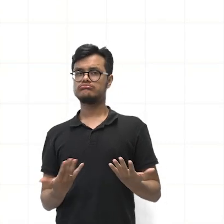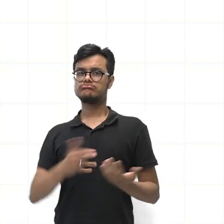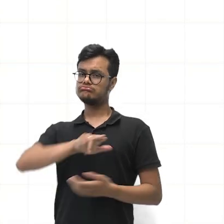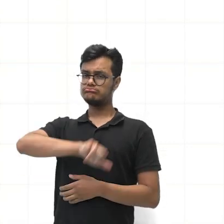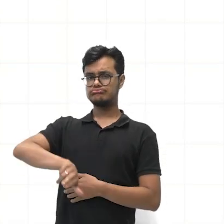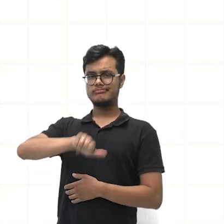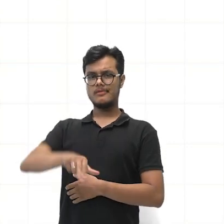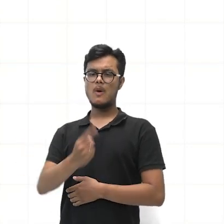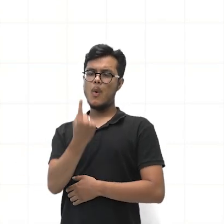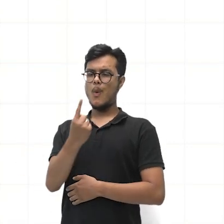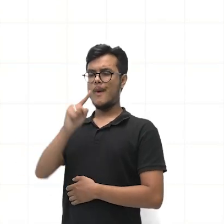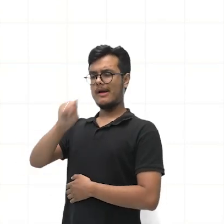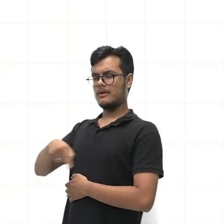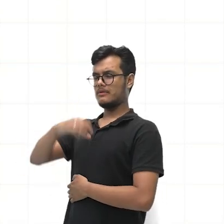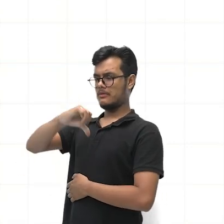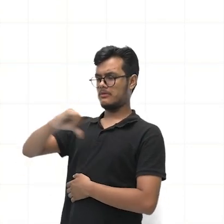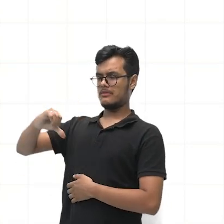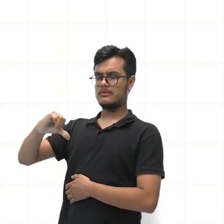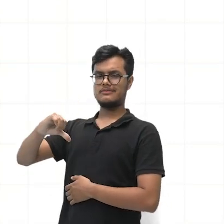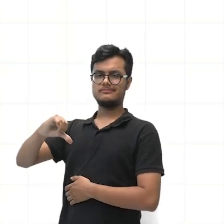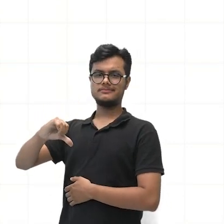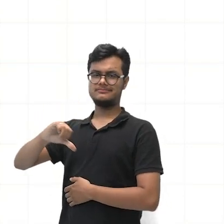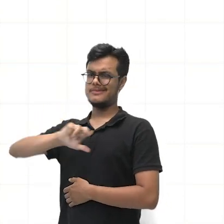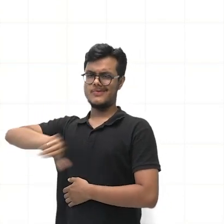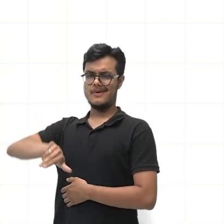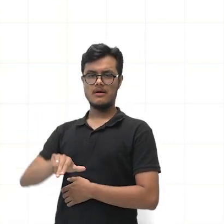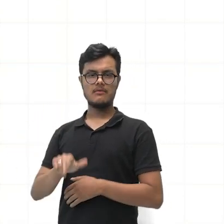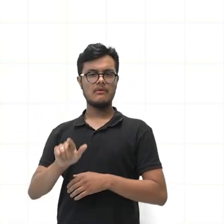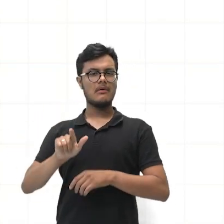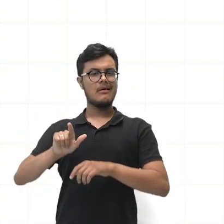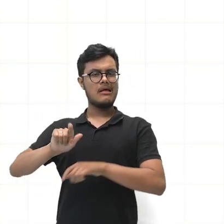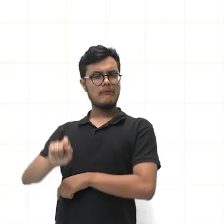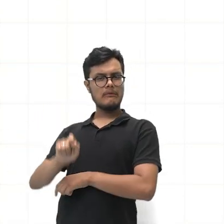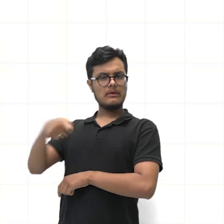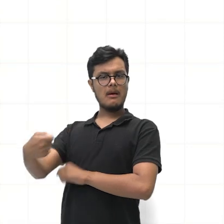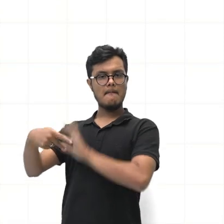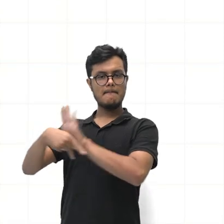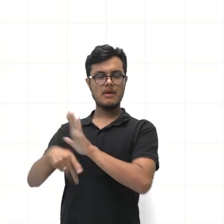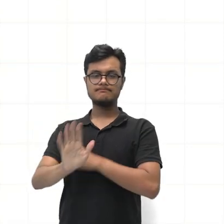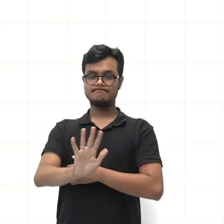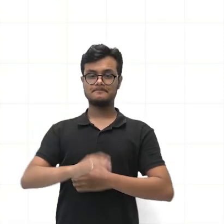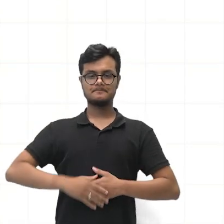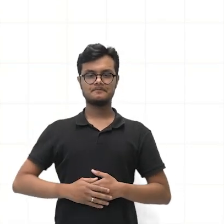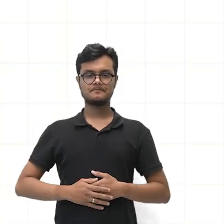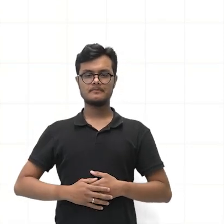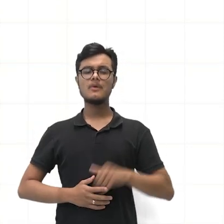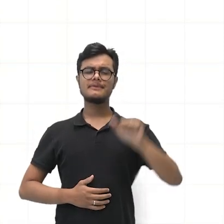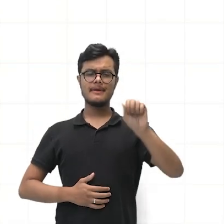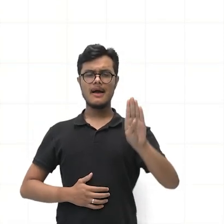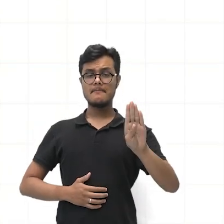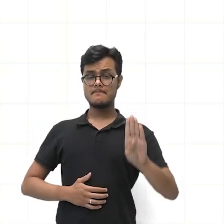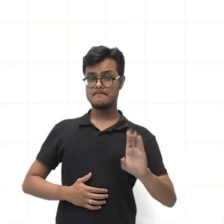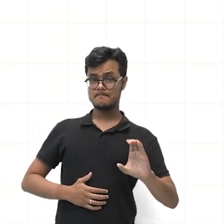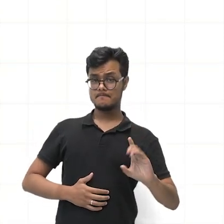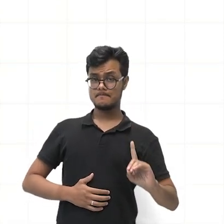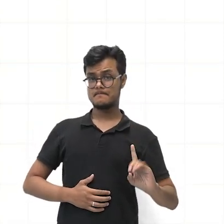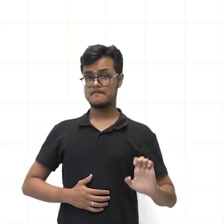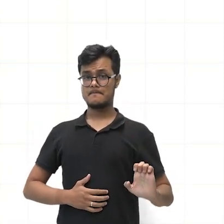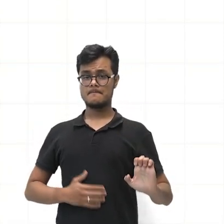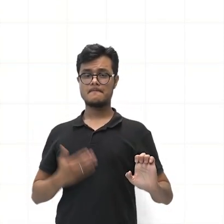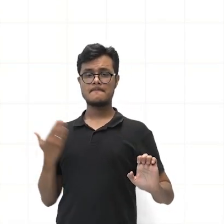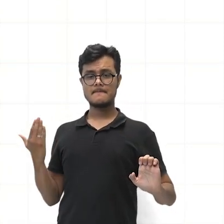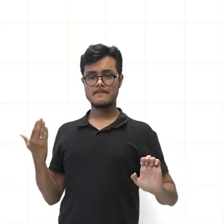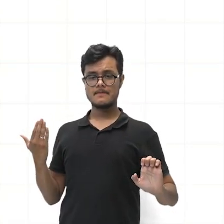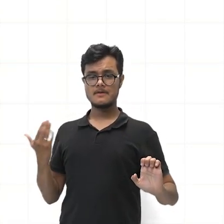de 1 para nomenclatura de unidade de medida. Então, letra A, 0,16 segundos, B, 0,46 segundos,